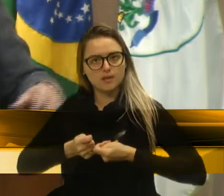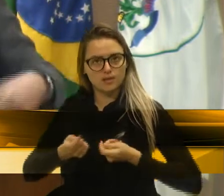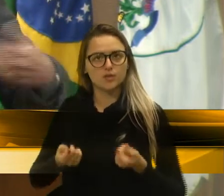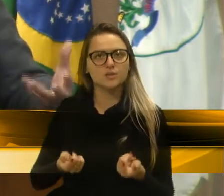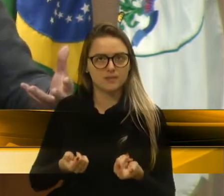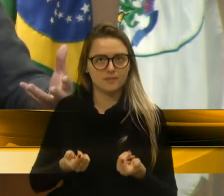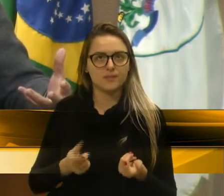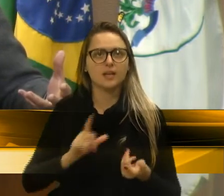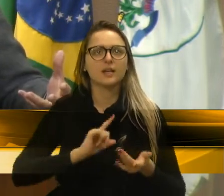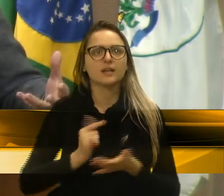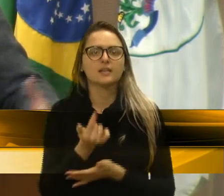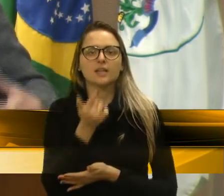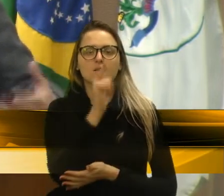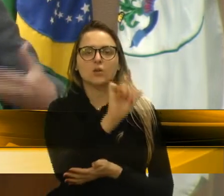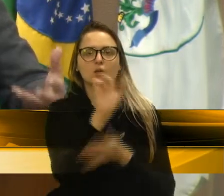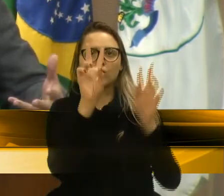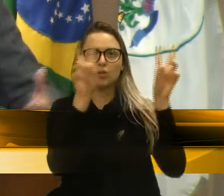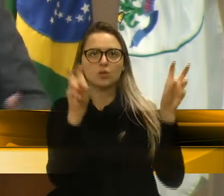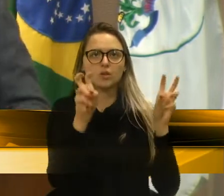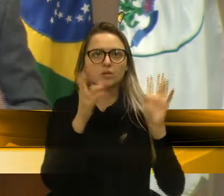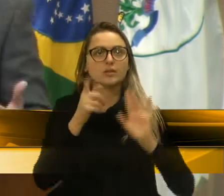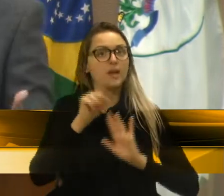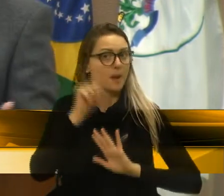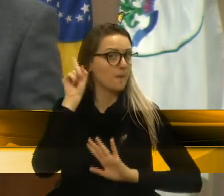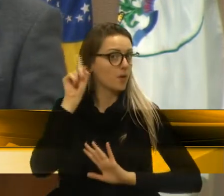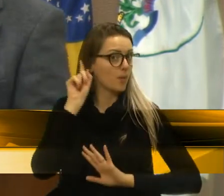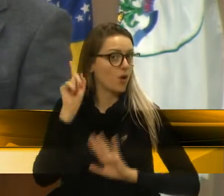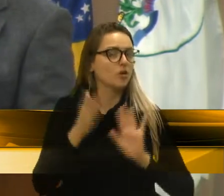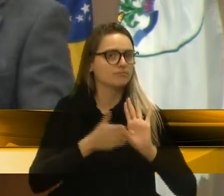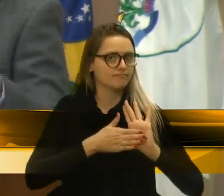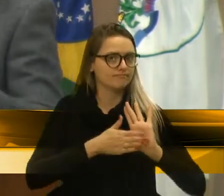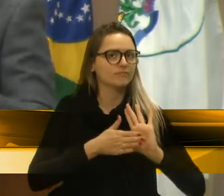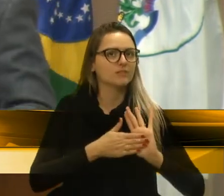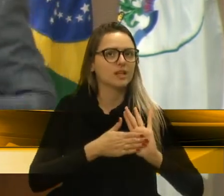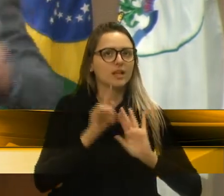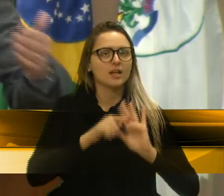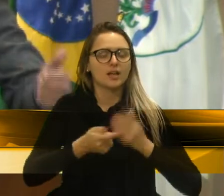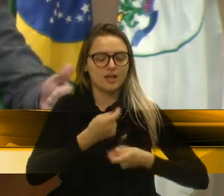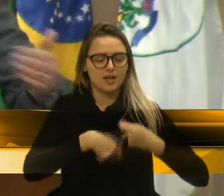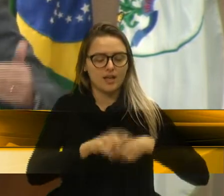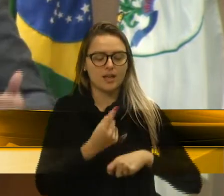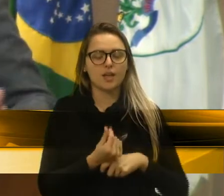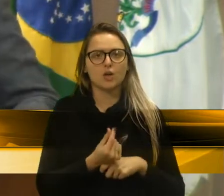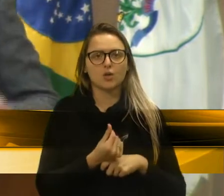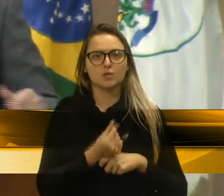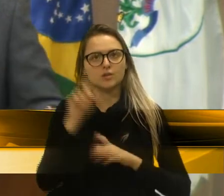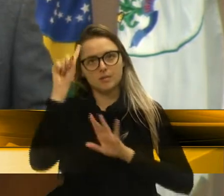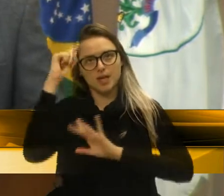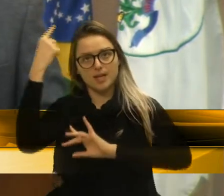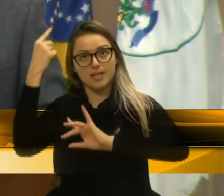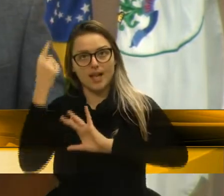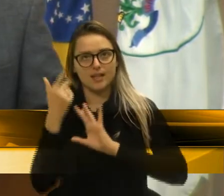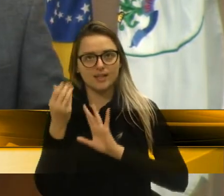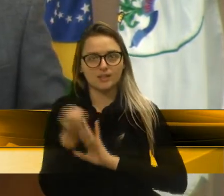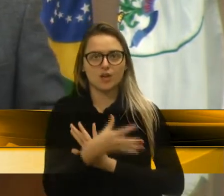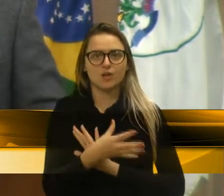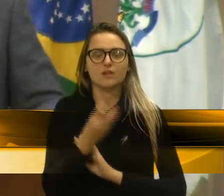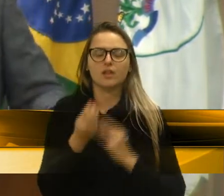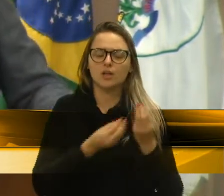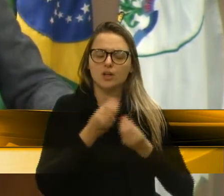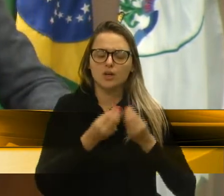termo, que é um outro entendimento, que é propositivo e positivo, que é a economia criativa, isto é, qual é a